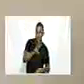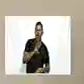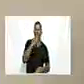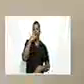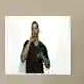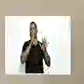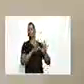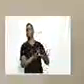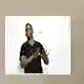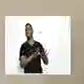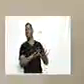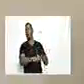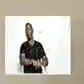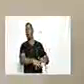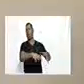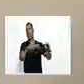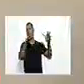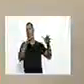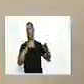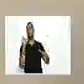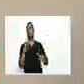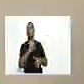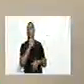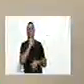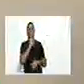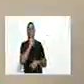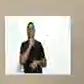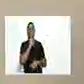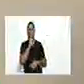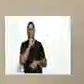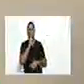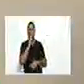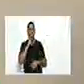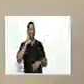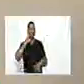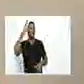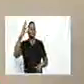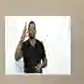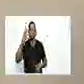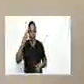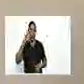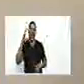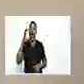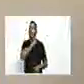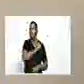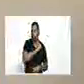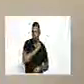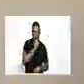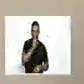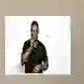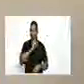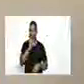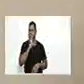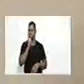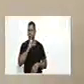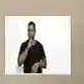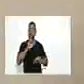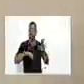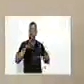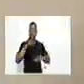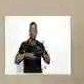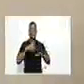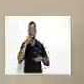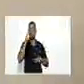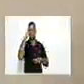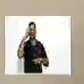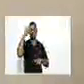lixo armazenado Porque nós não temos estrutura para resolver em tempo hábil então acaba ficando muito tempo e